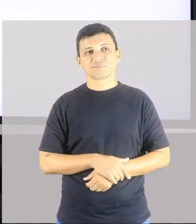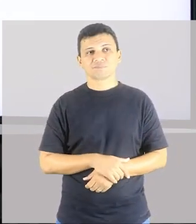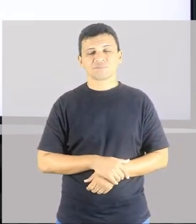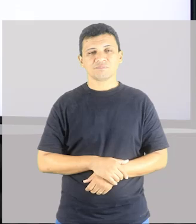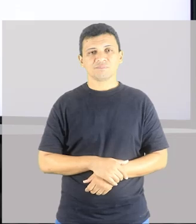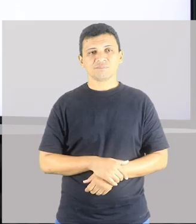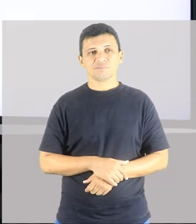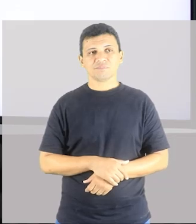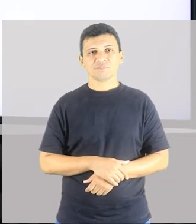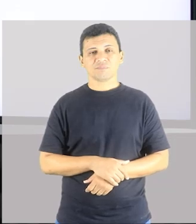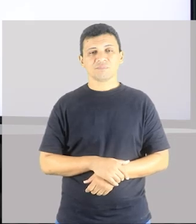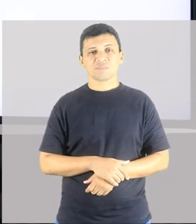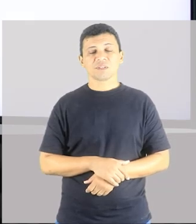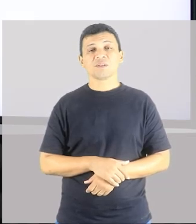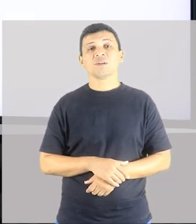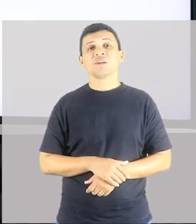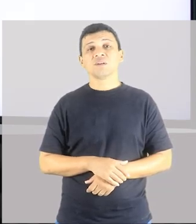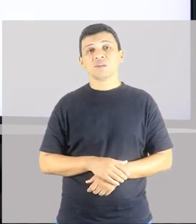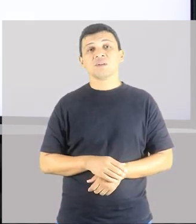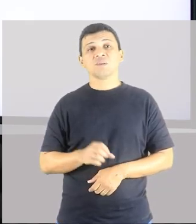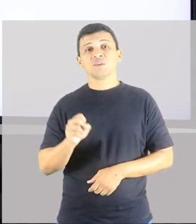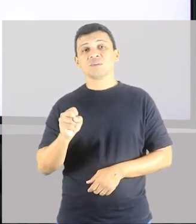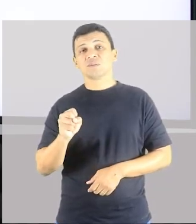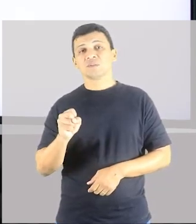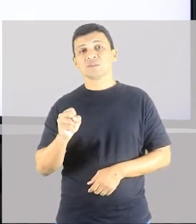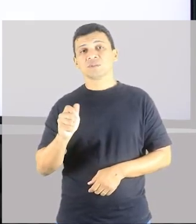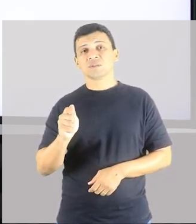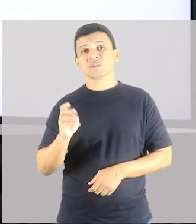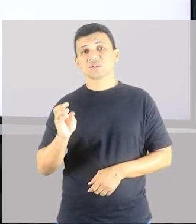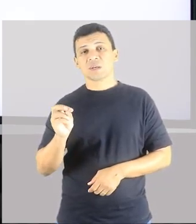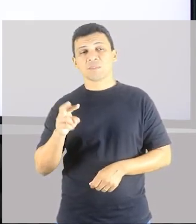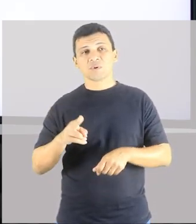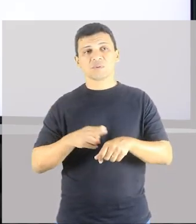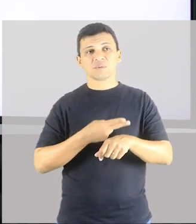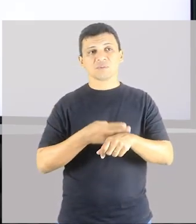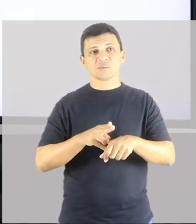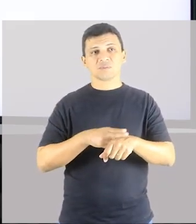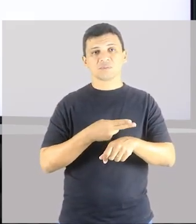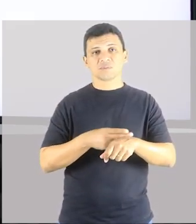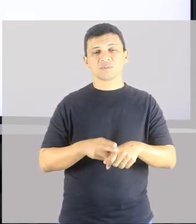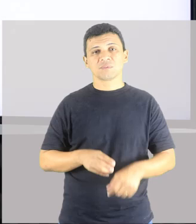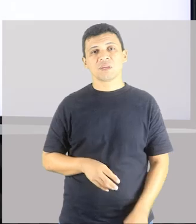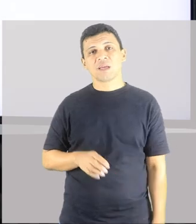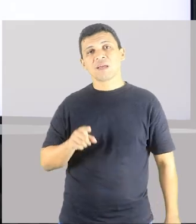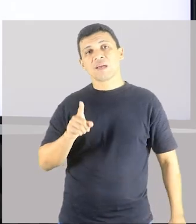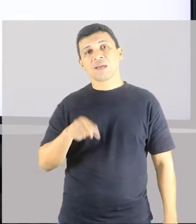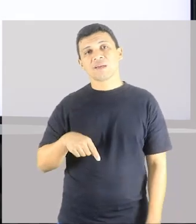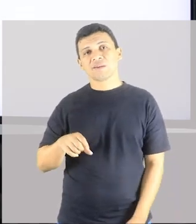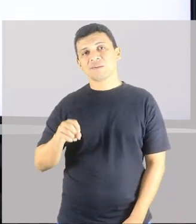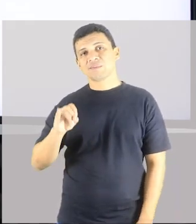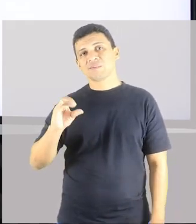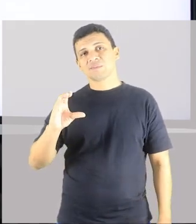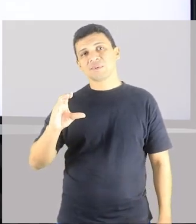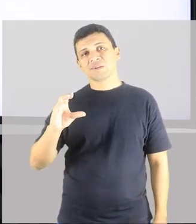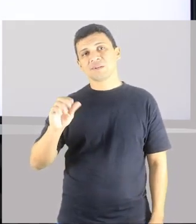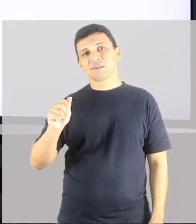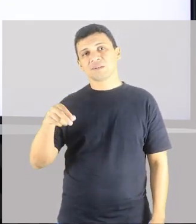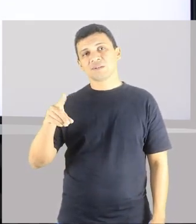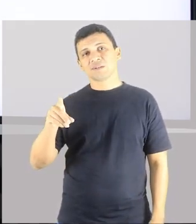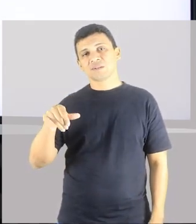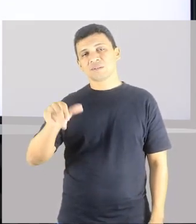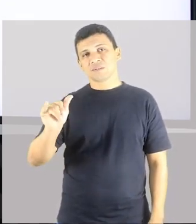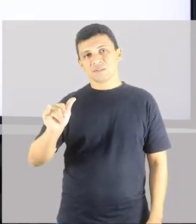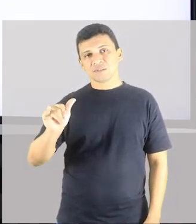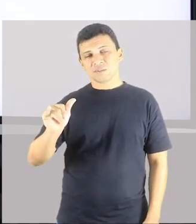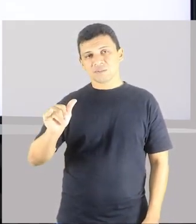the chocolate, o sabor, né, o gosto do chocolate, está correto, is candy. Olha que ali ele traduziu a